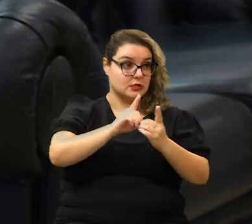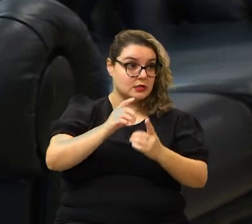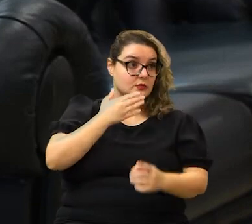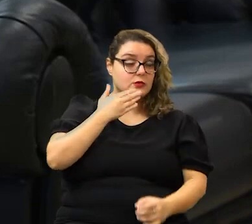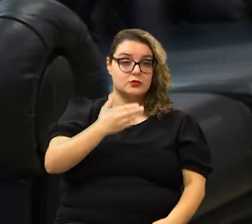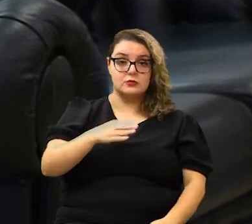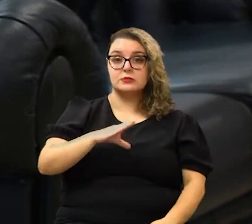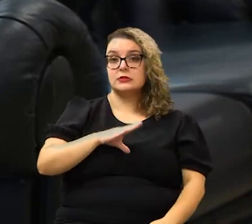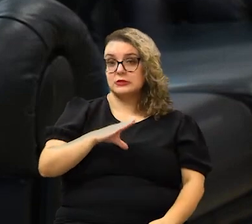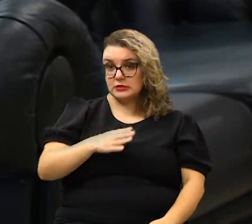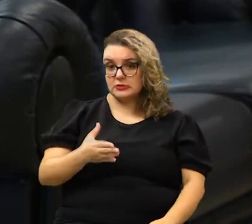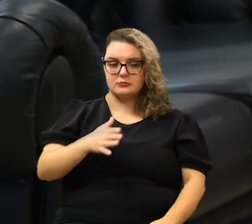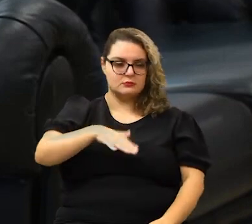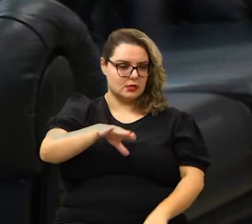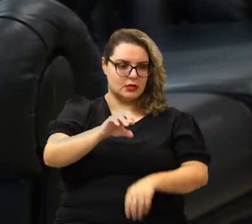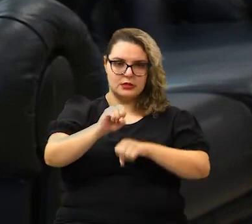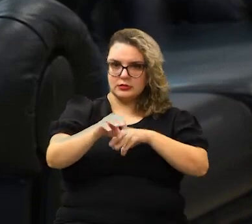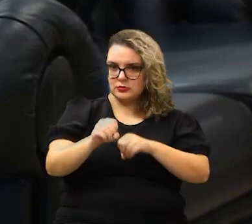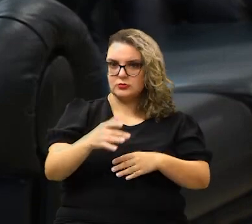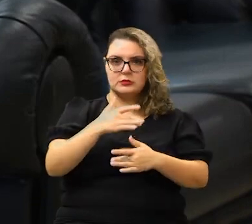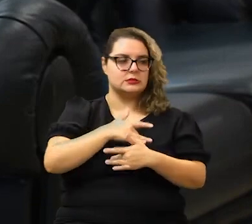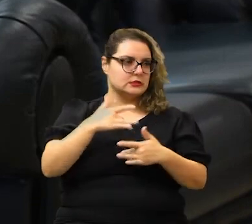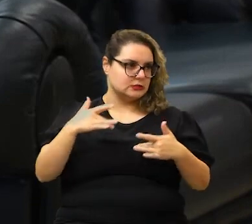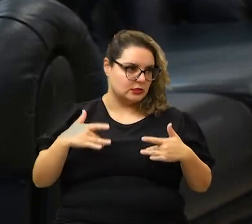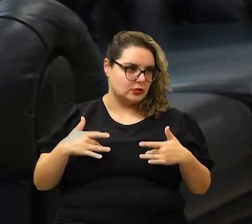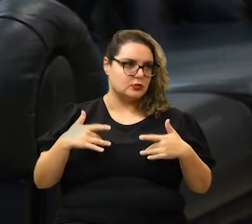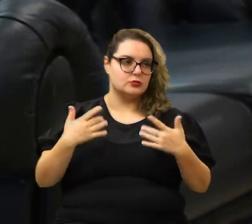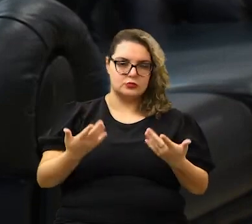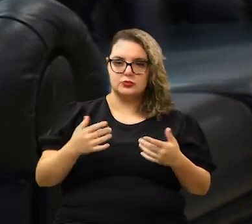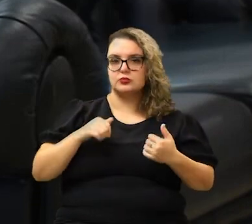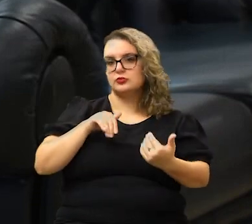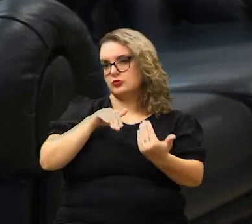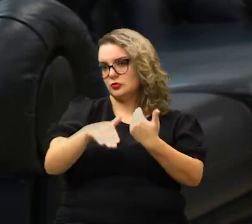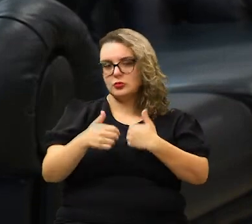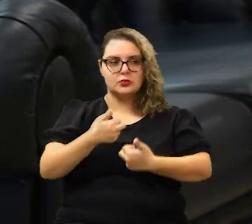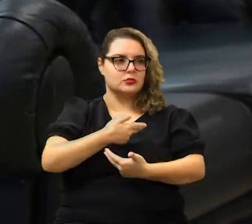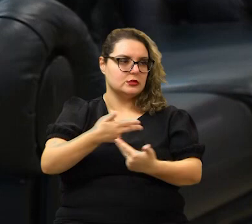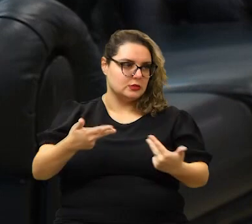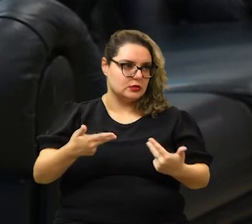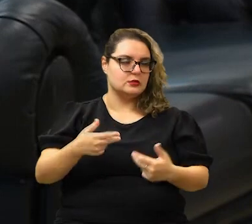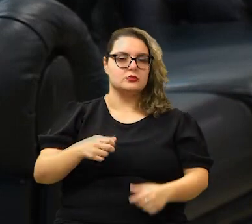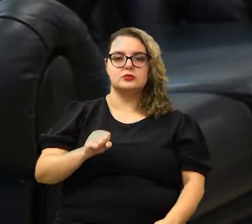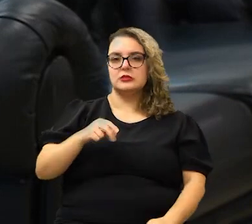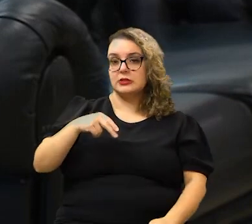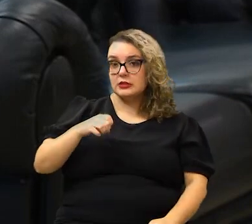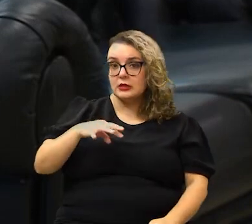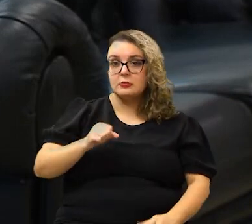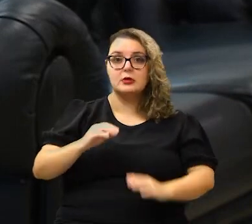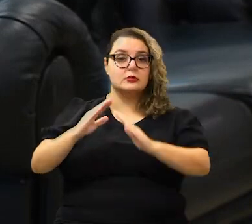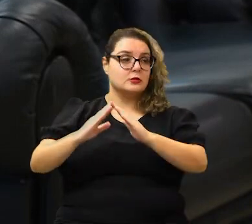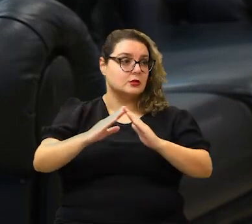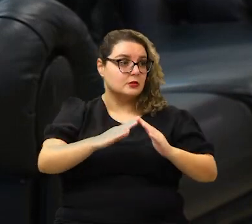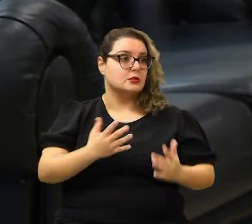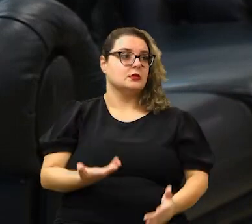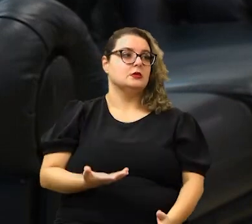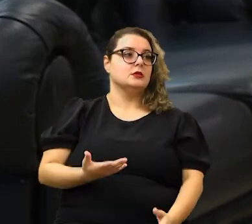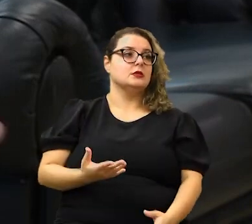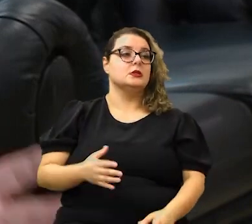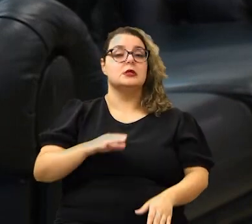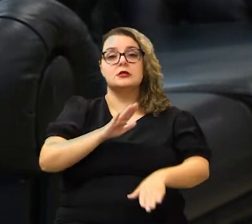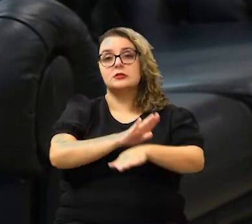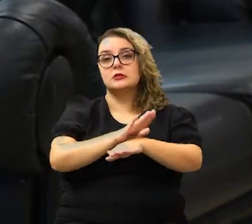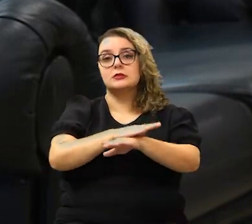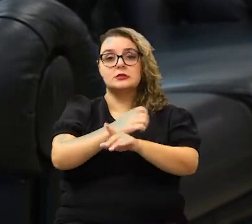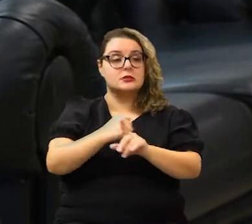às demandas da cidade, na área da educação, da saúde, do transporte, do saneamento, da habitação, da segurança,